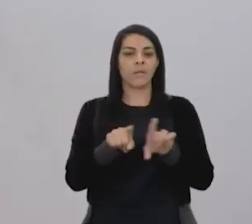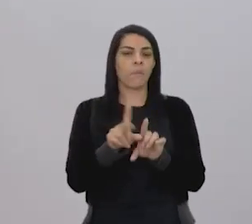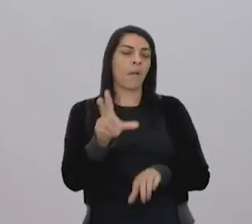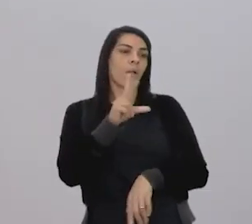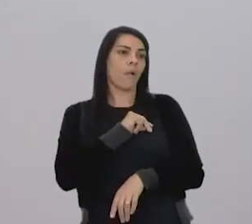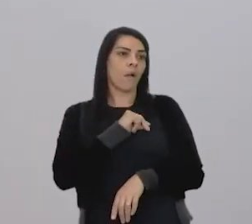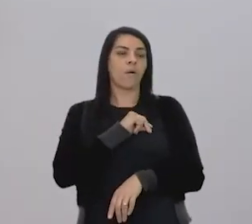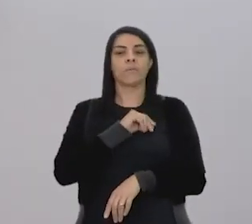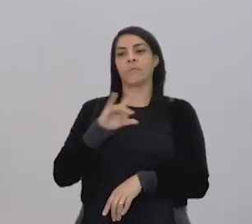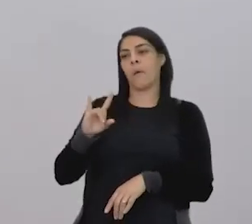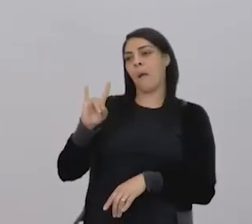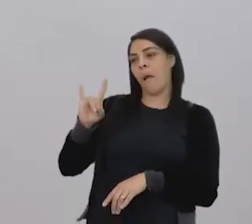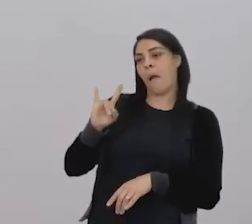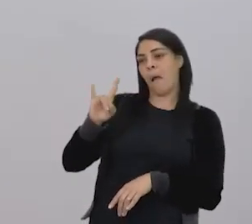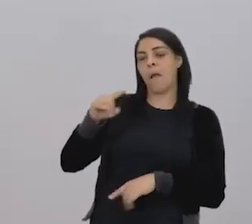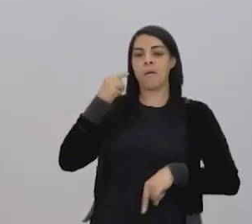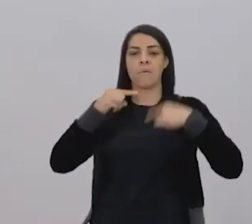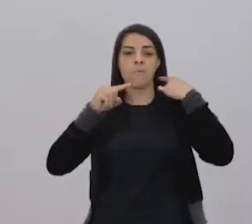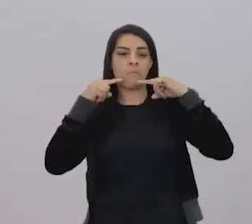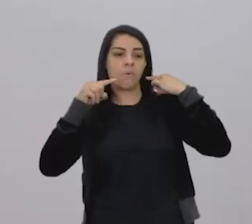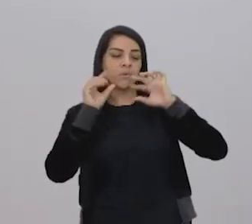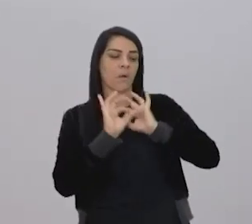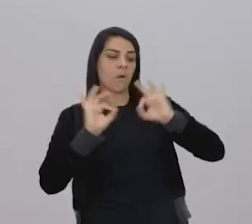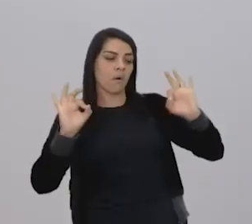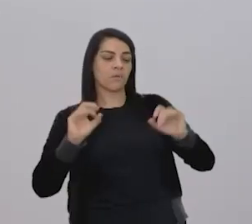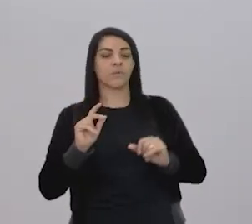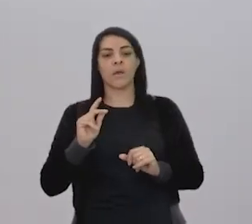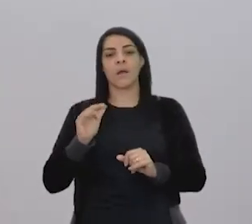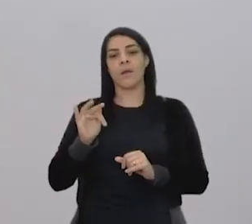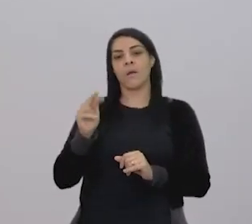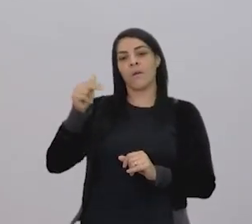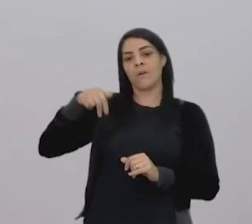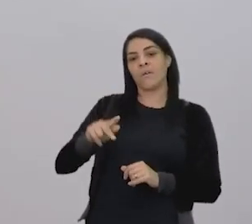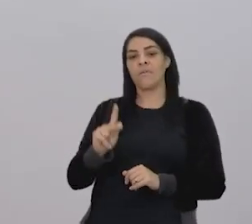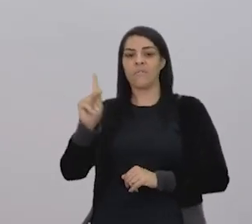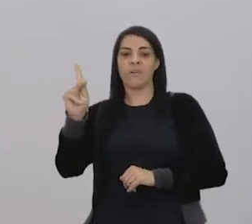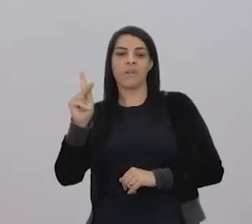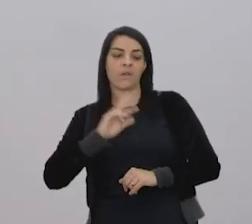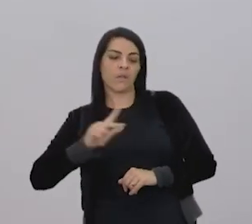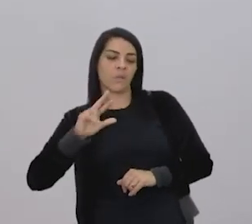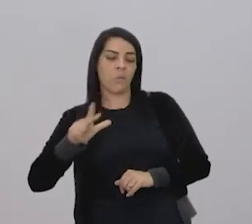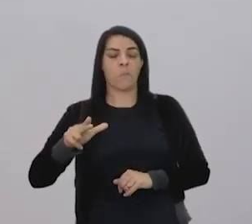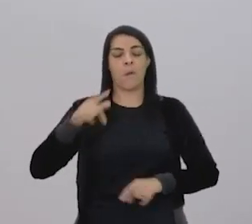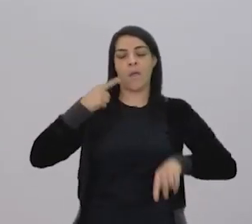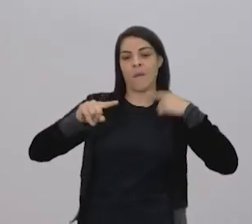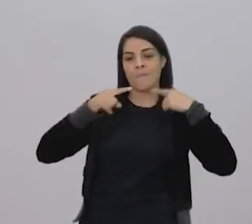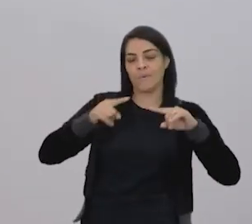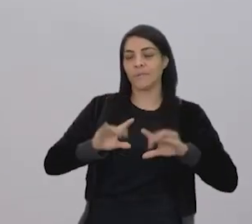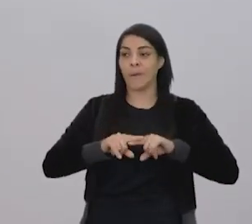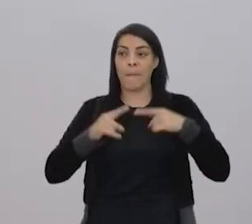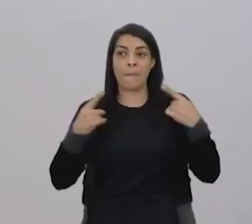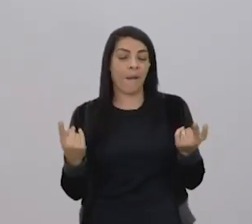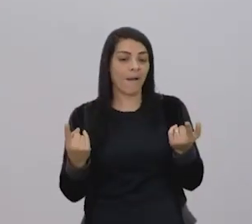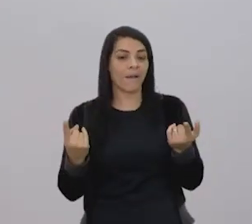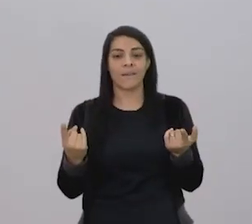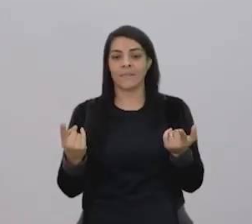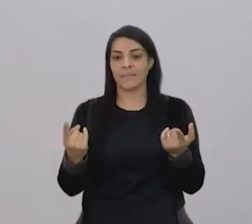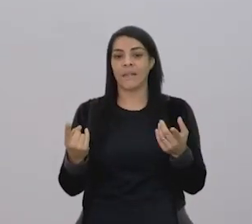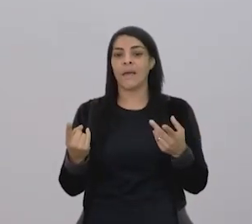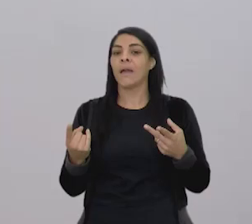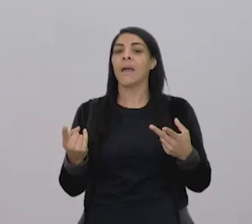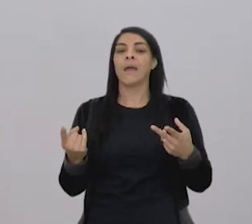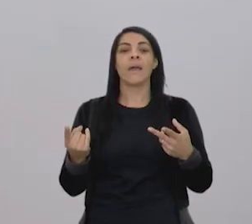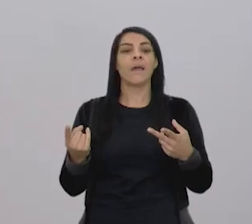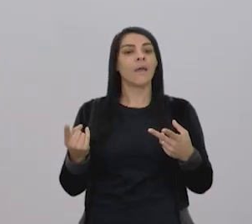não sei o que lá, música boa e tal, e o funk não é música, porque não sei o que lá. O nome do gênero musical remete a